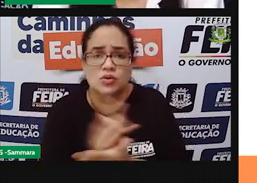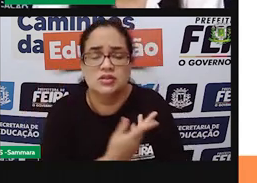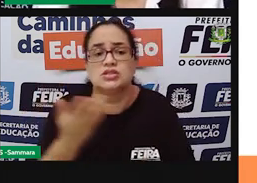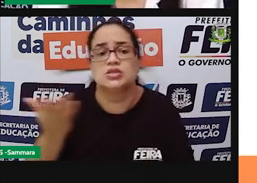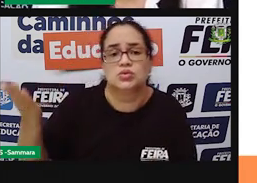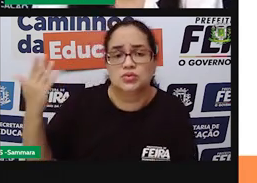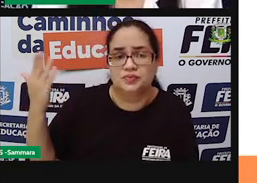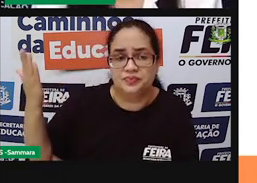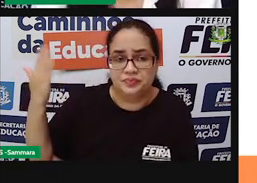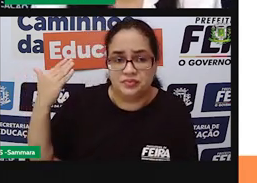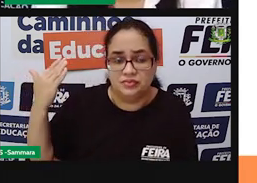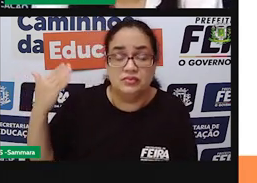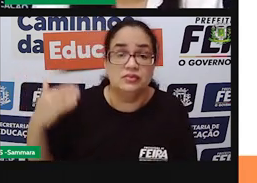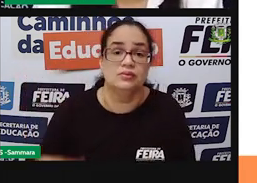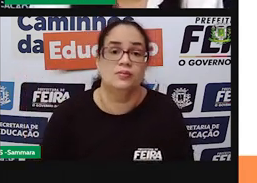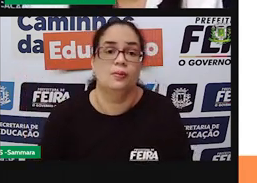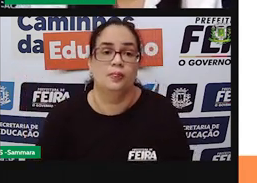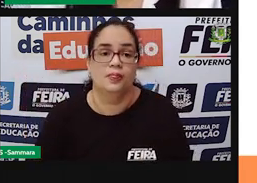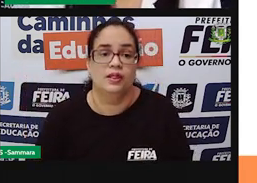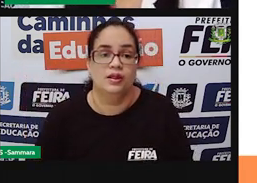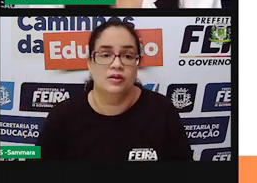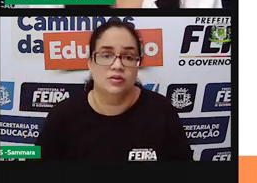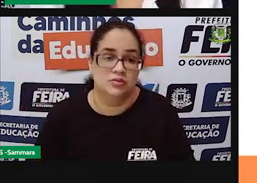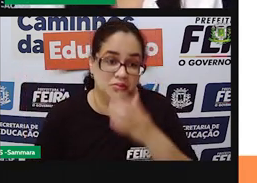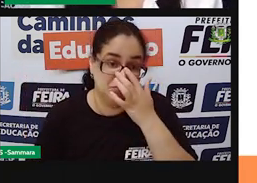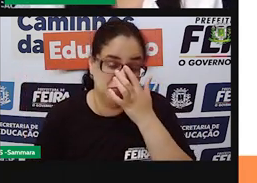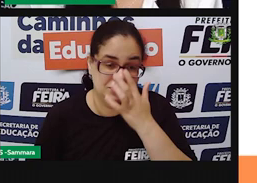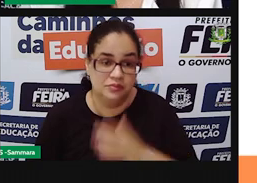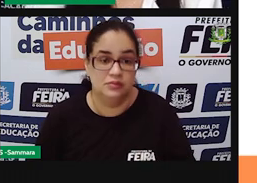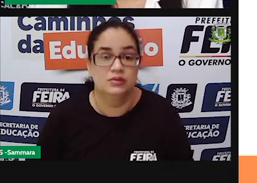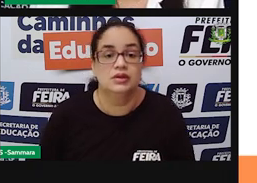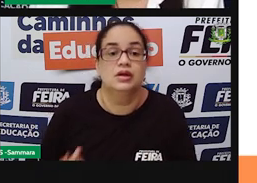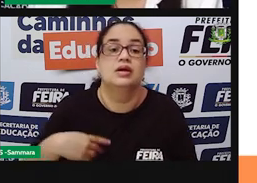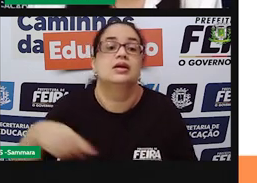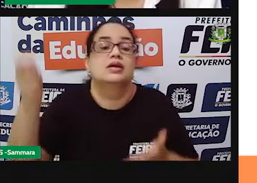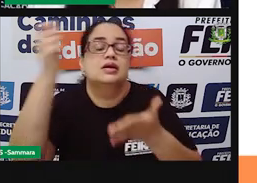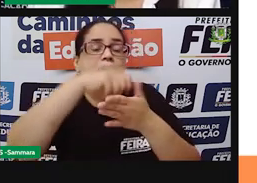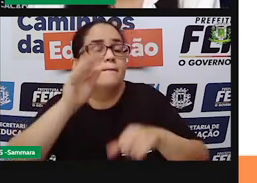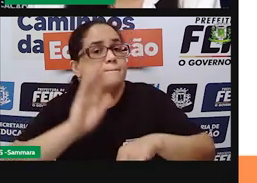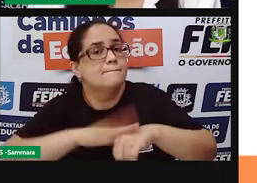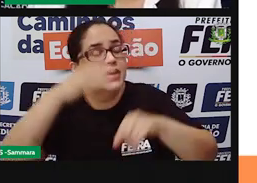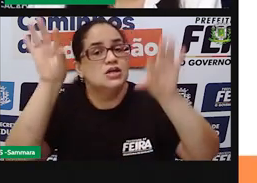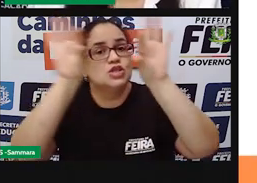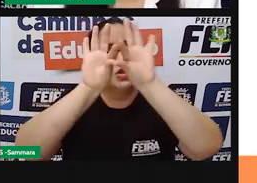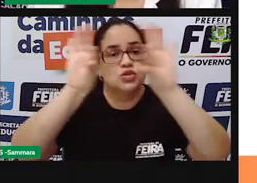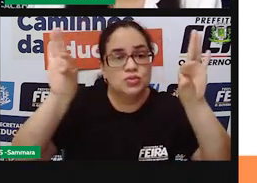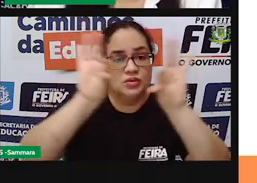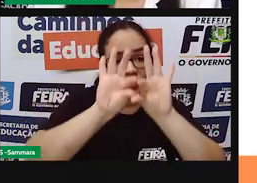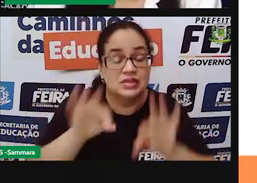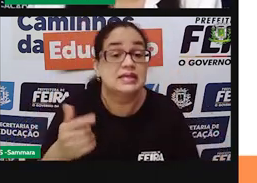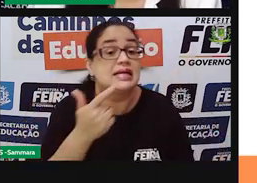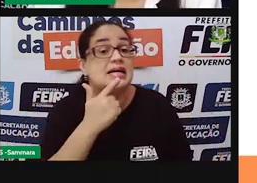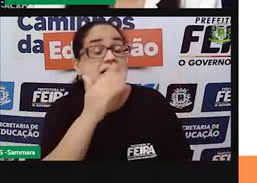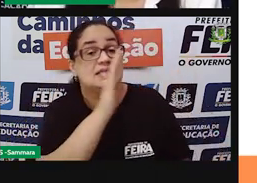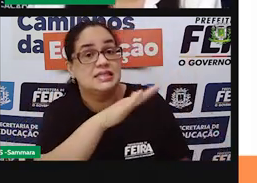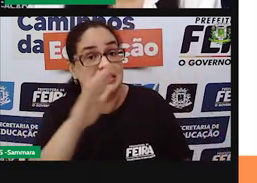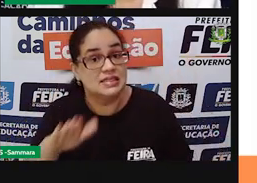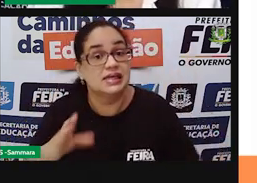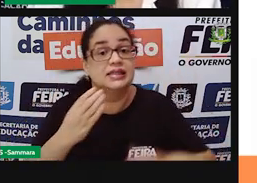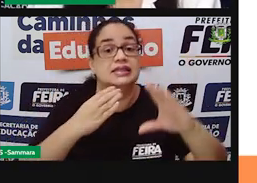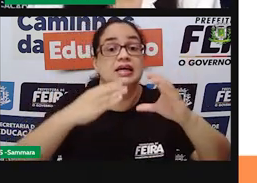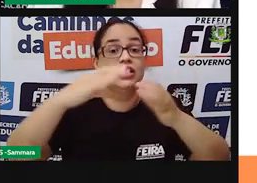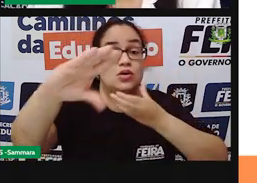tempo, então, aí é passado. Aí a Pró escreveu mais uma frase. As